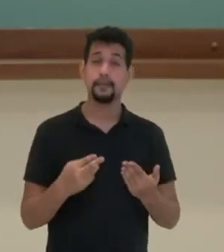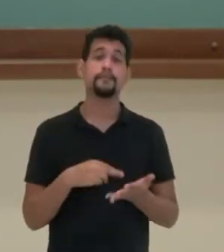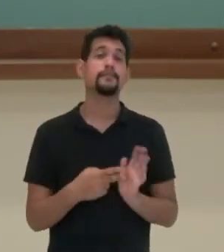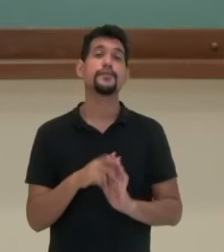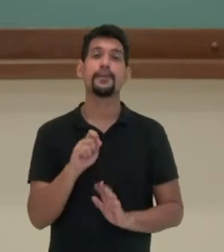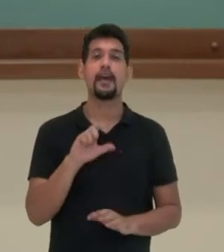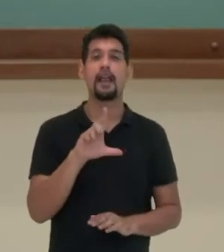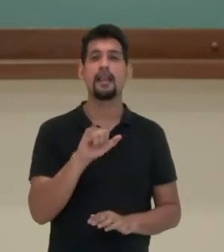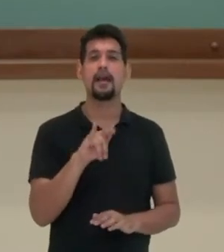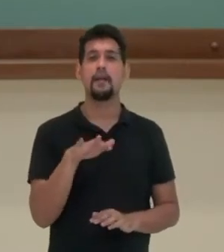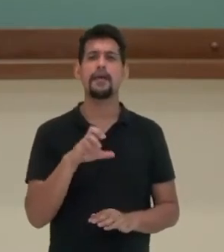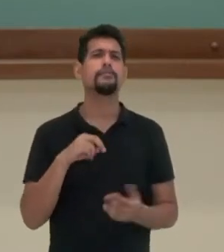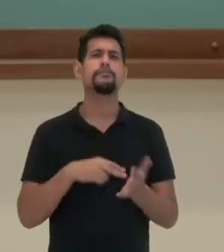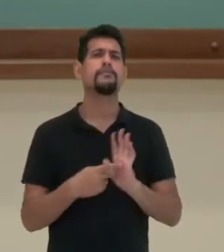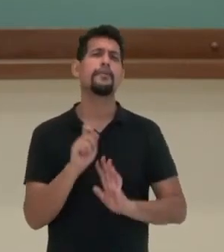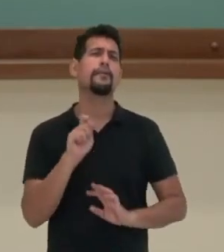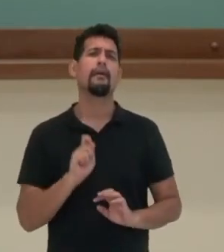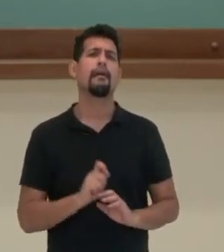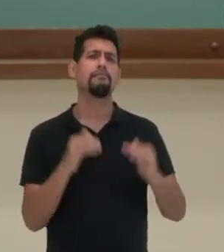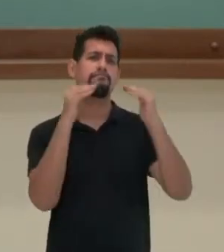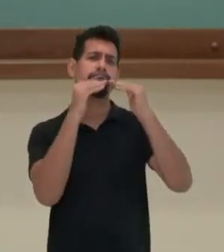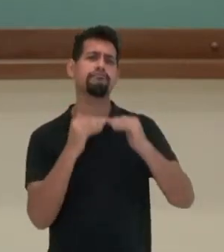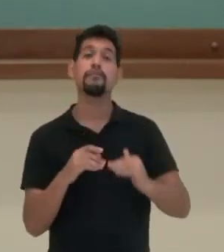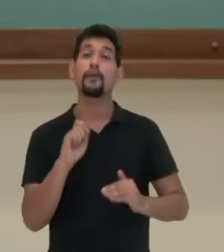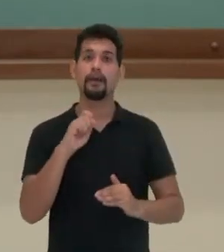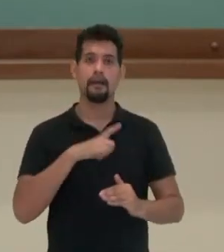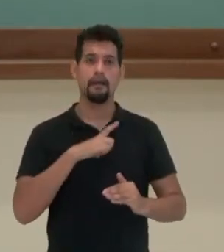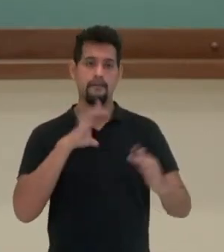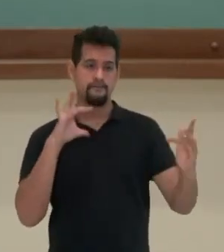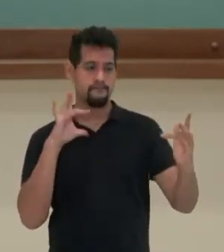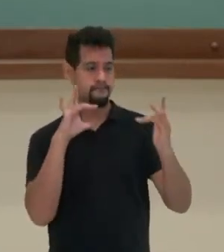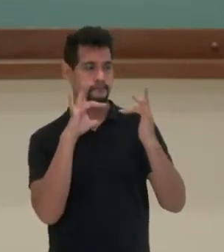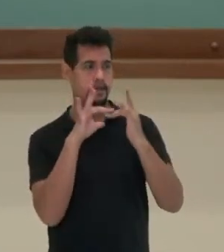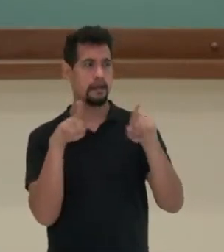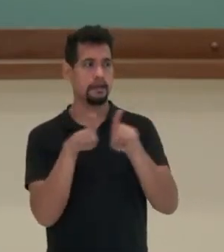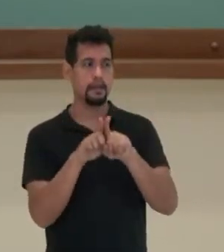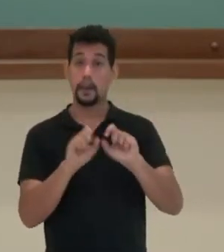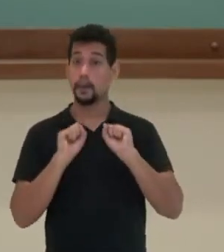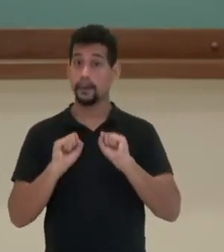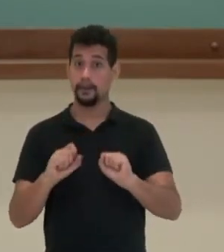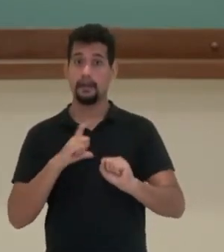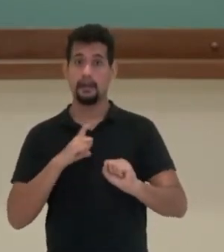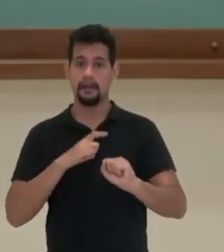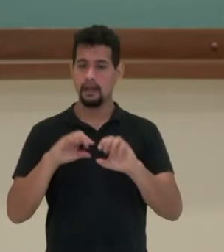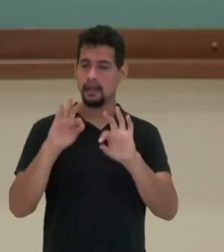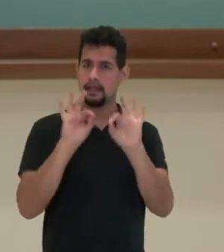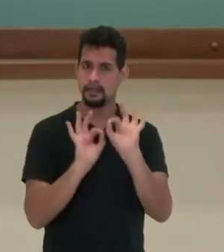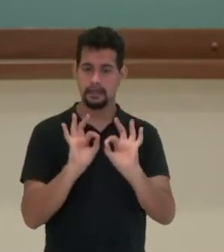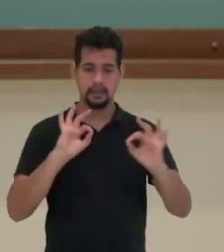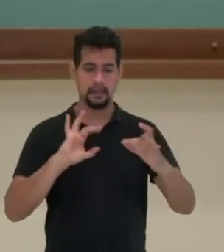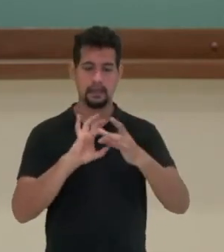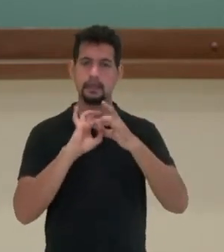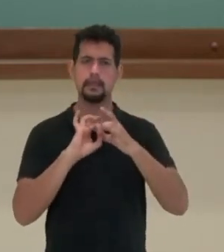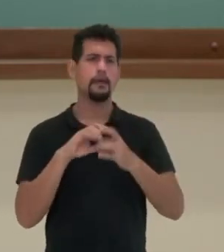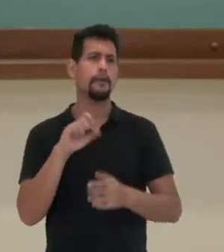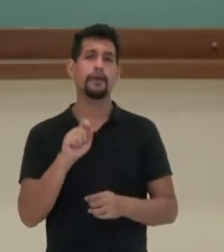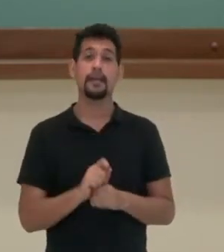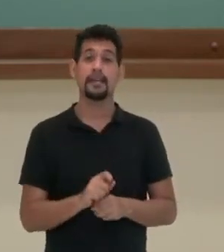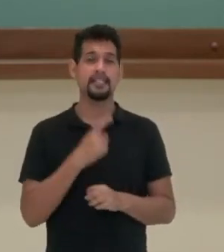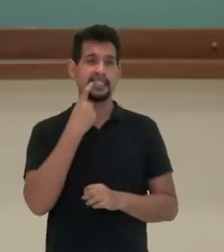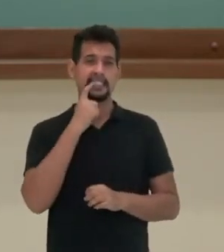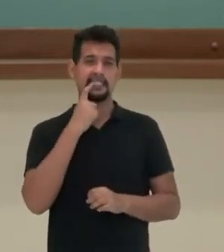O ligamento, o que ele faz? Ele vai unir, esse tecido ele pode unir osso com